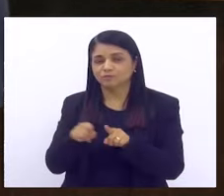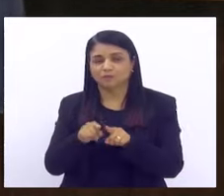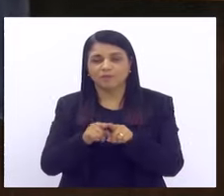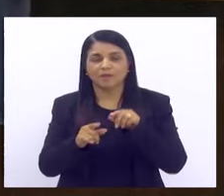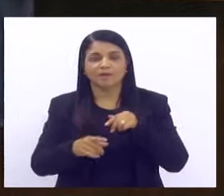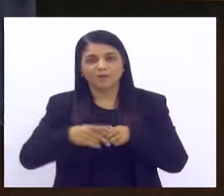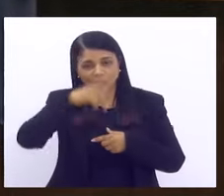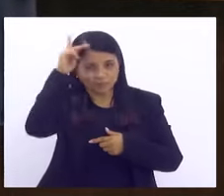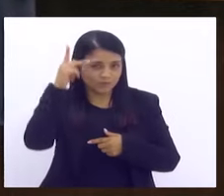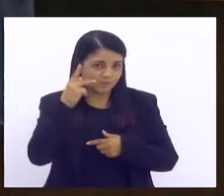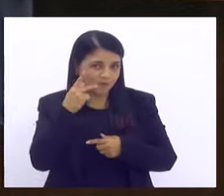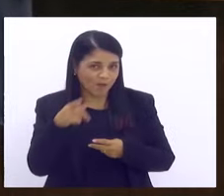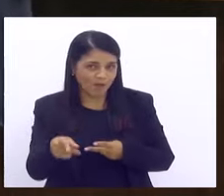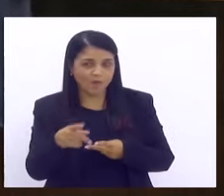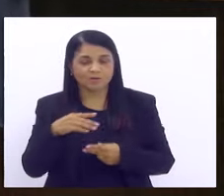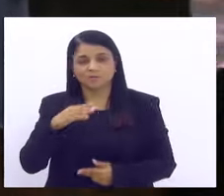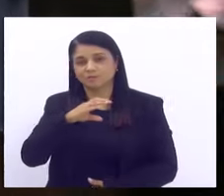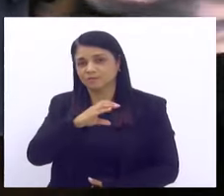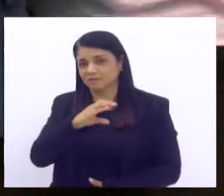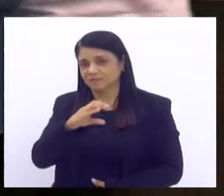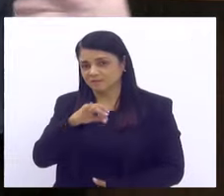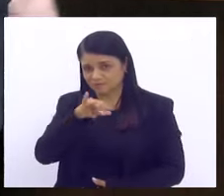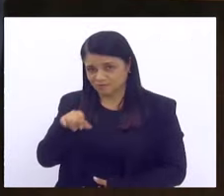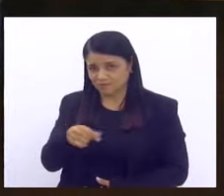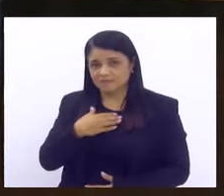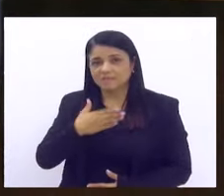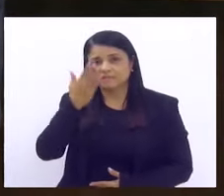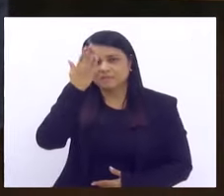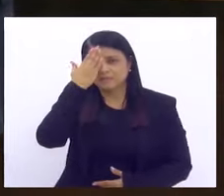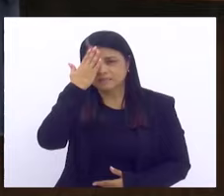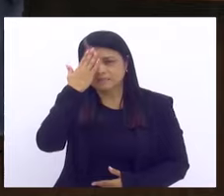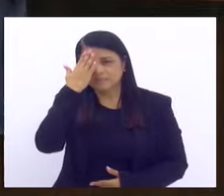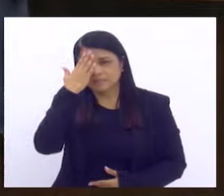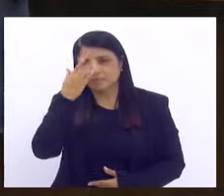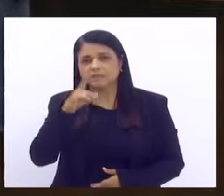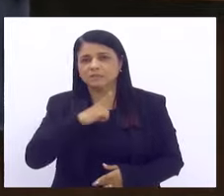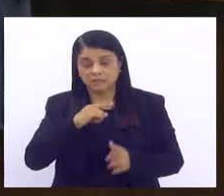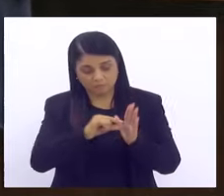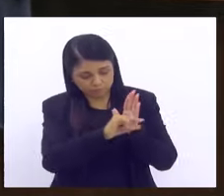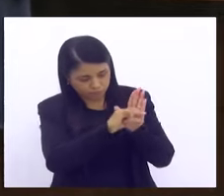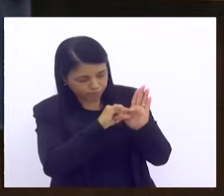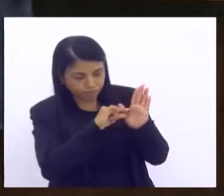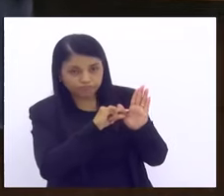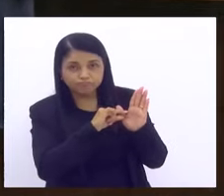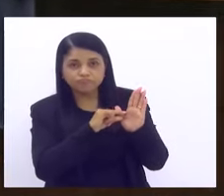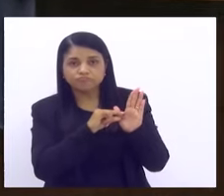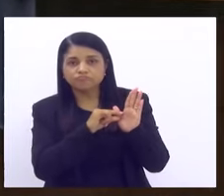como também da CCJ, sabemos que hoje há uma súmula que retira